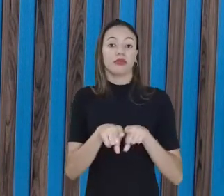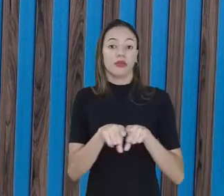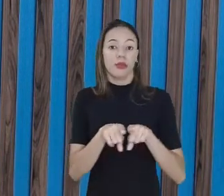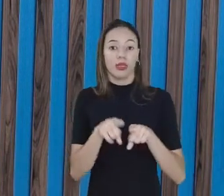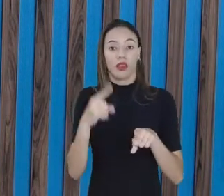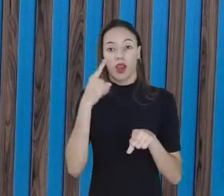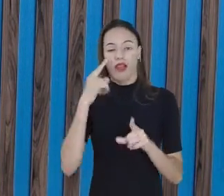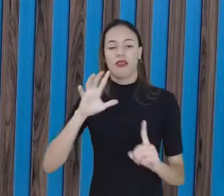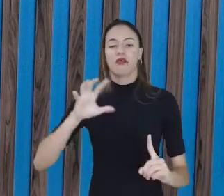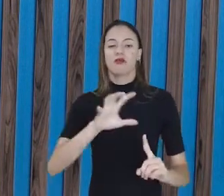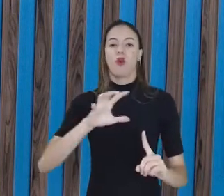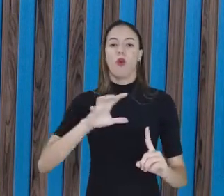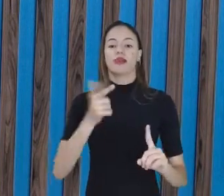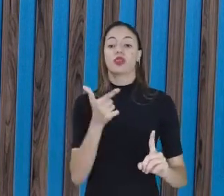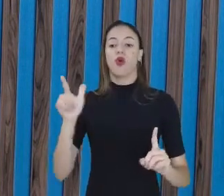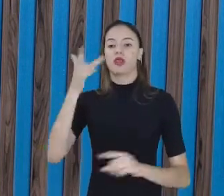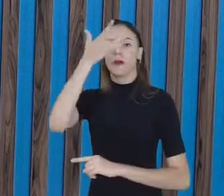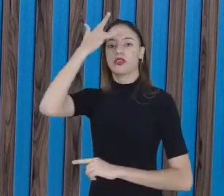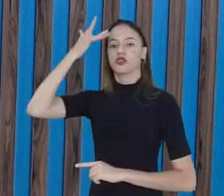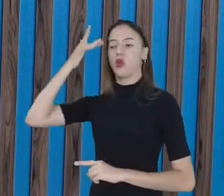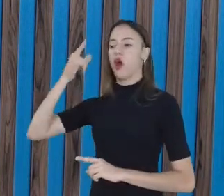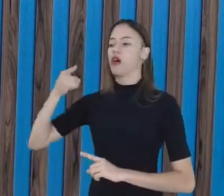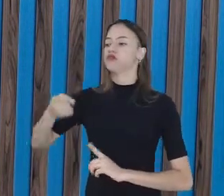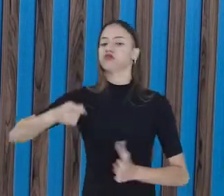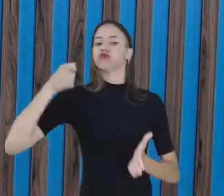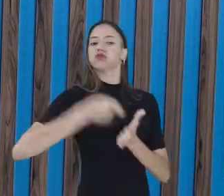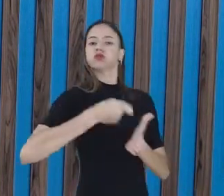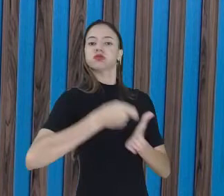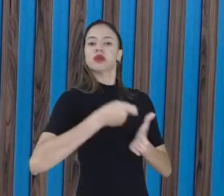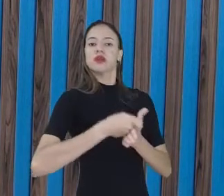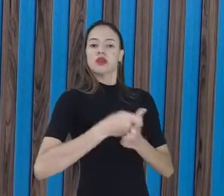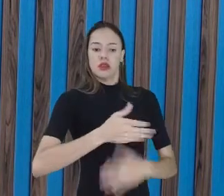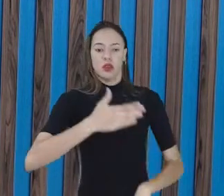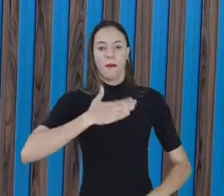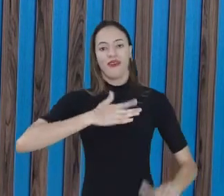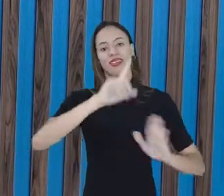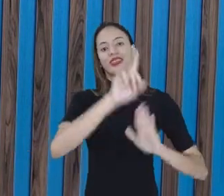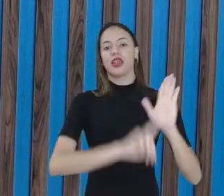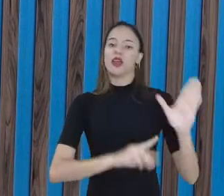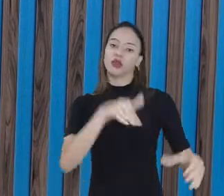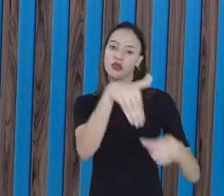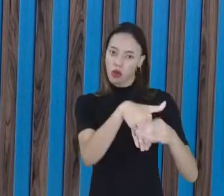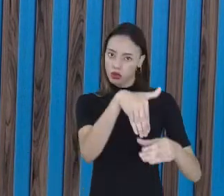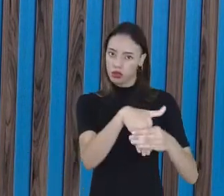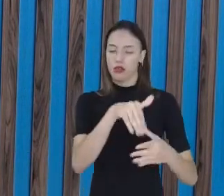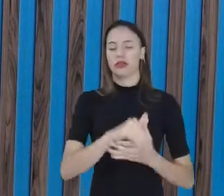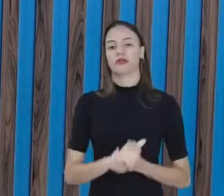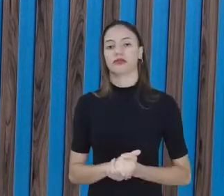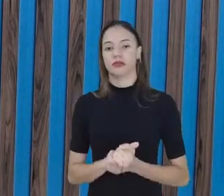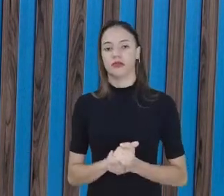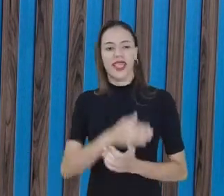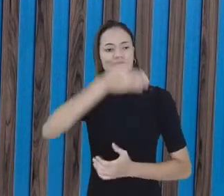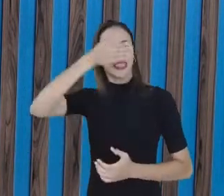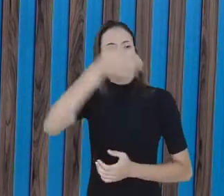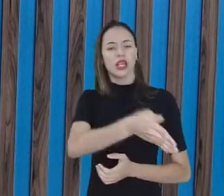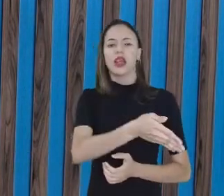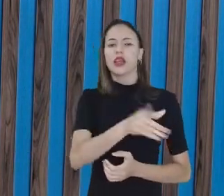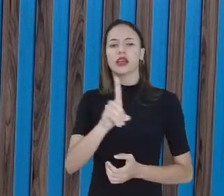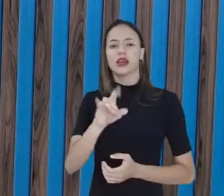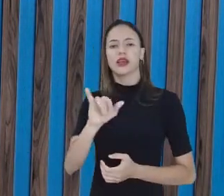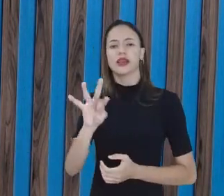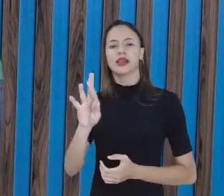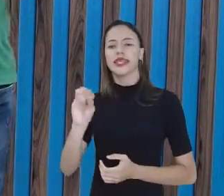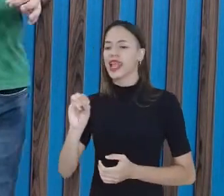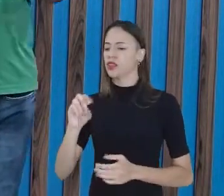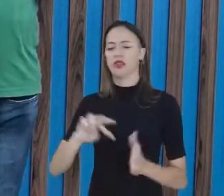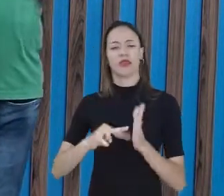da influência de uma outra pessoa, né, no seu direito, né, de voto, né? Direto porque é você,